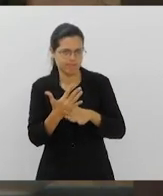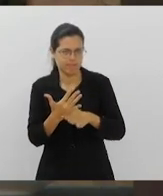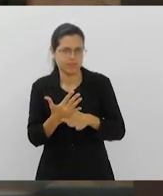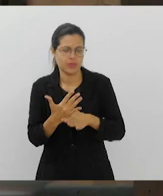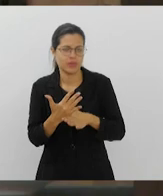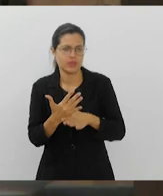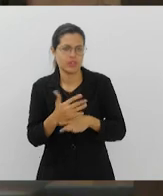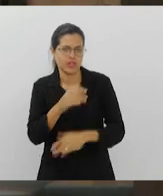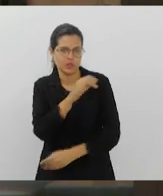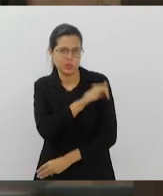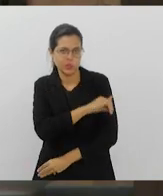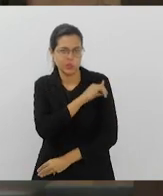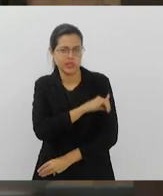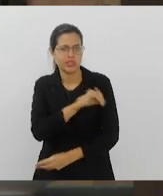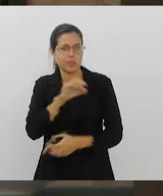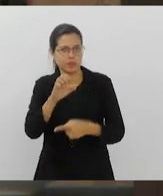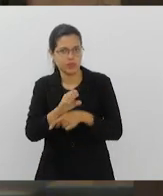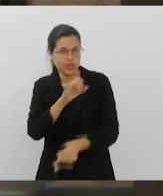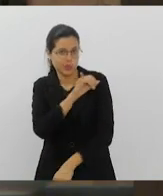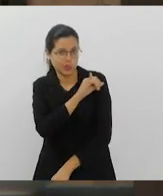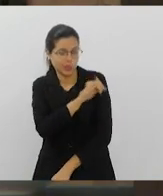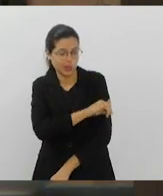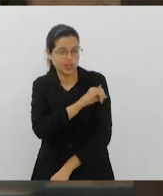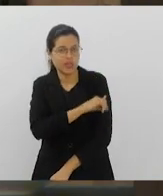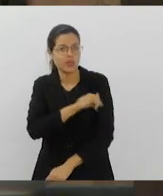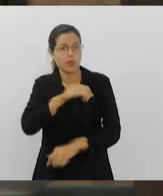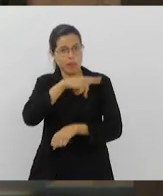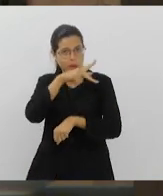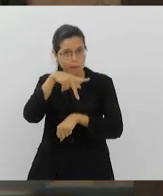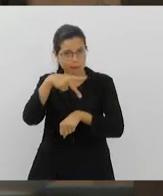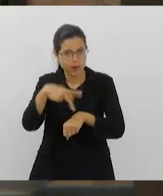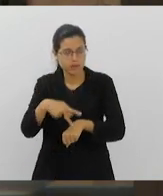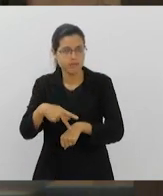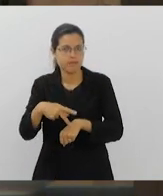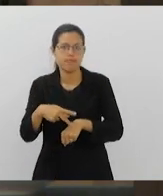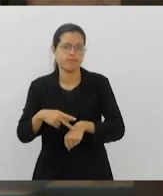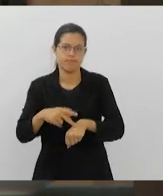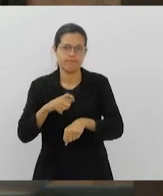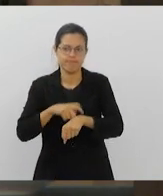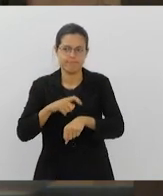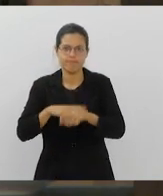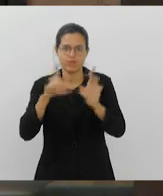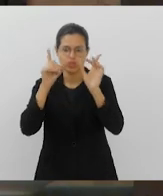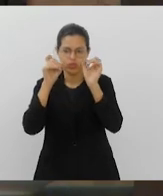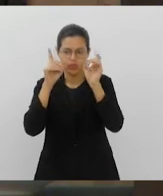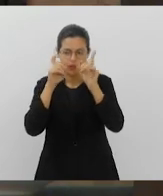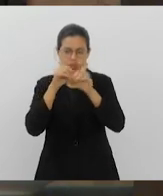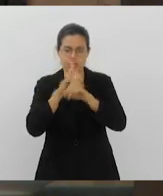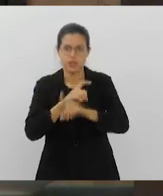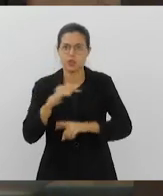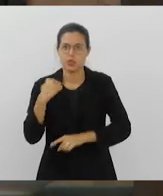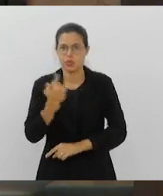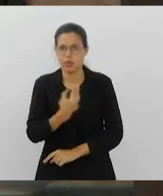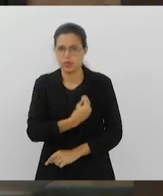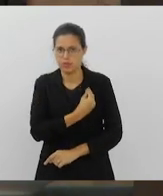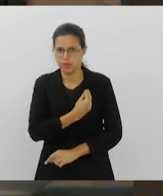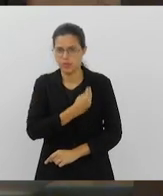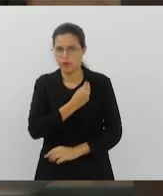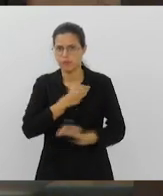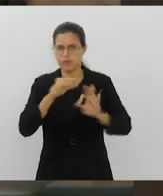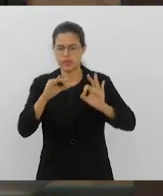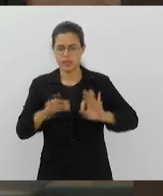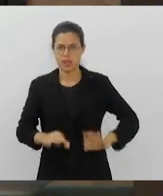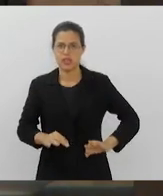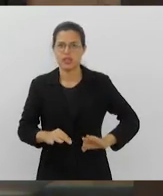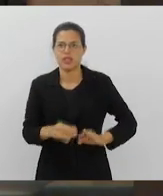nação. Num momento tão difícil em que atravessamos, eu tenho certeza que, através das bases que o jiu-jitsu